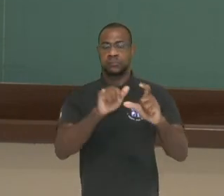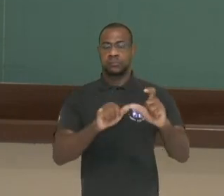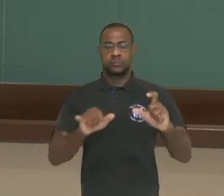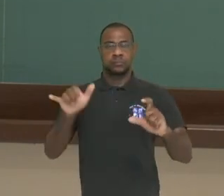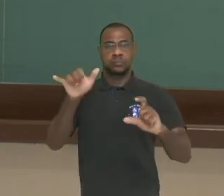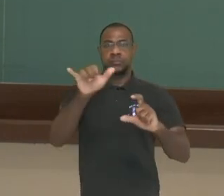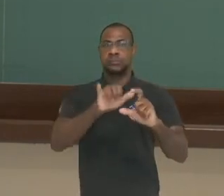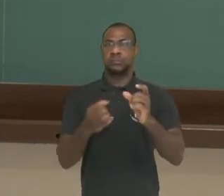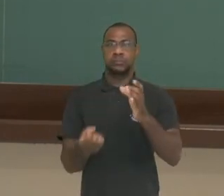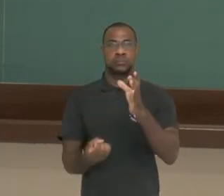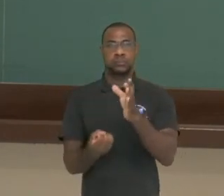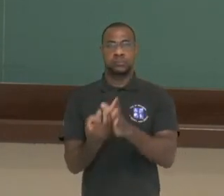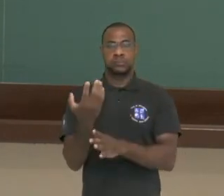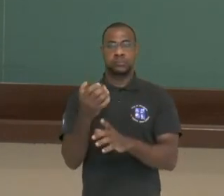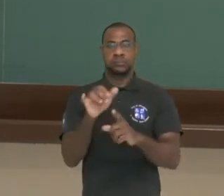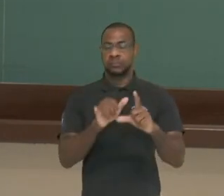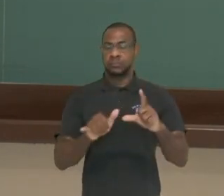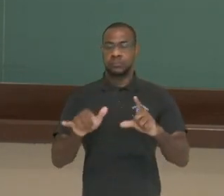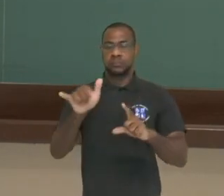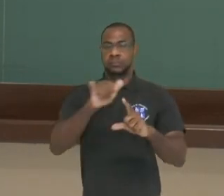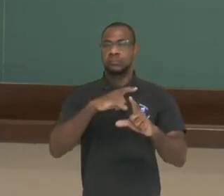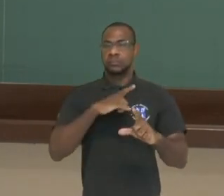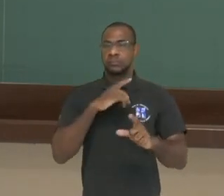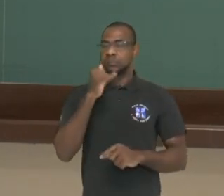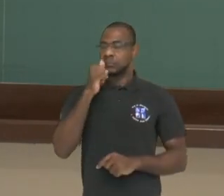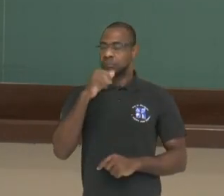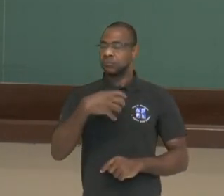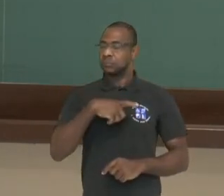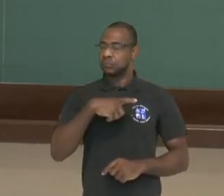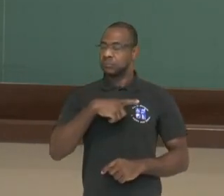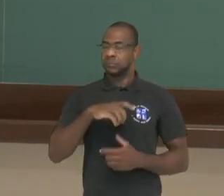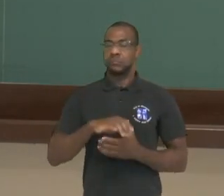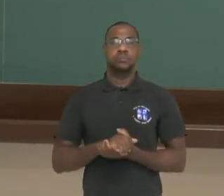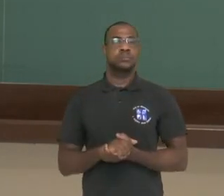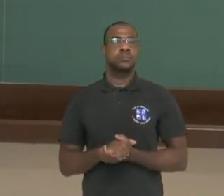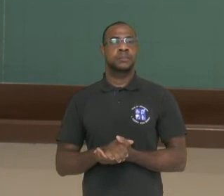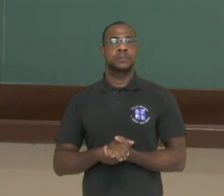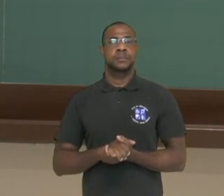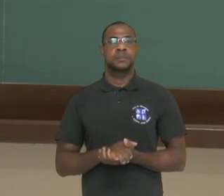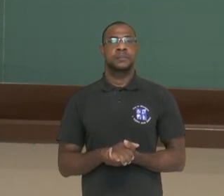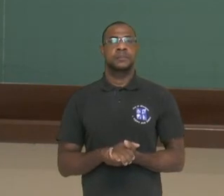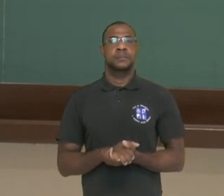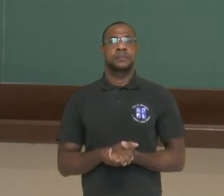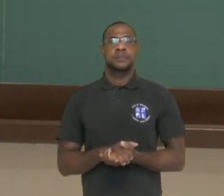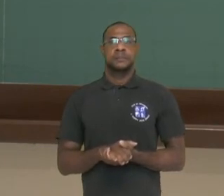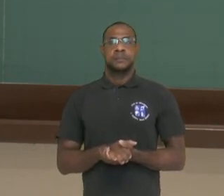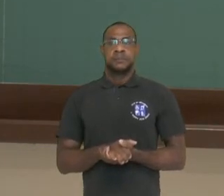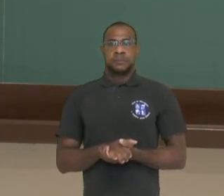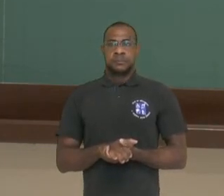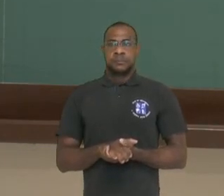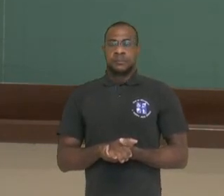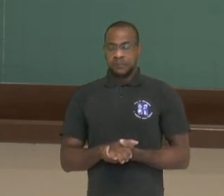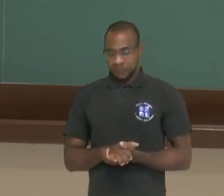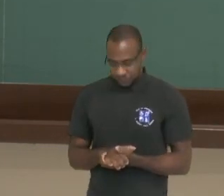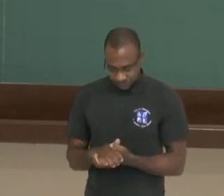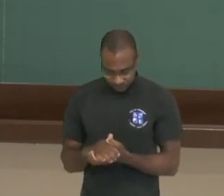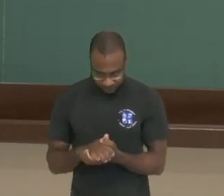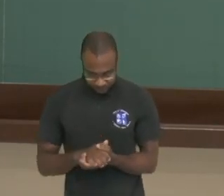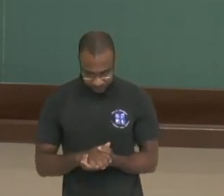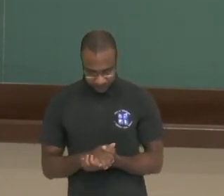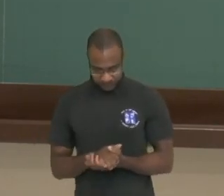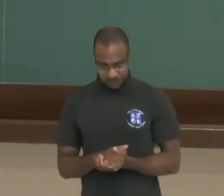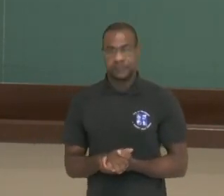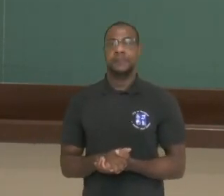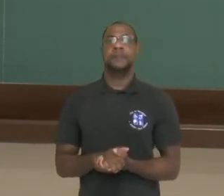fazer funcionar, lembrando ali que sem ali, né, a corrente elétrica, a presença ali da eletricidade, né? Muitos aparelhos ali